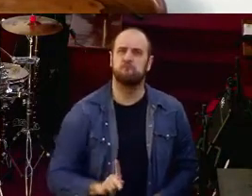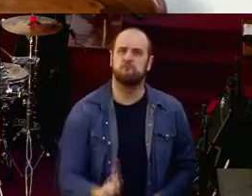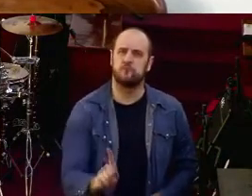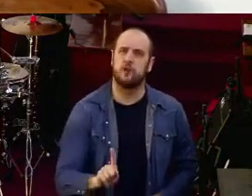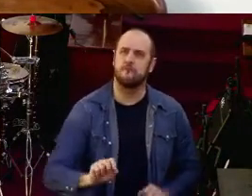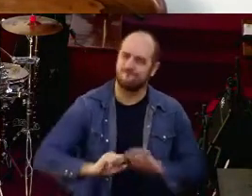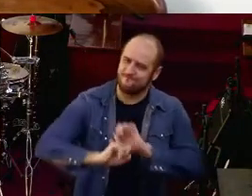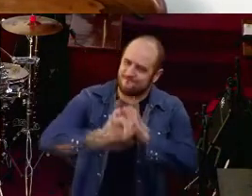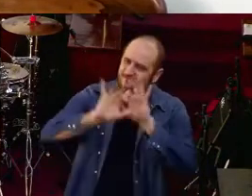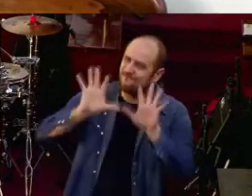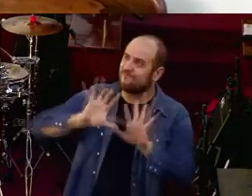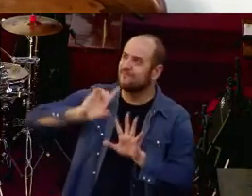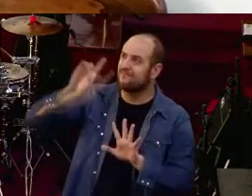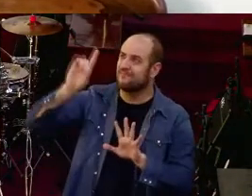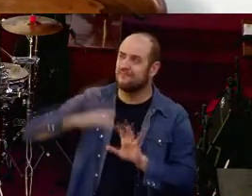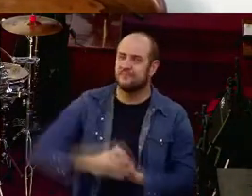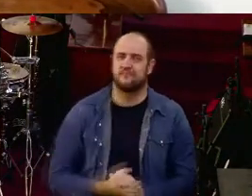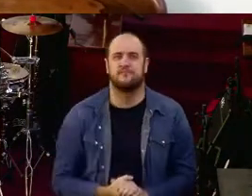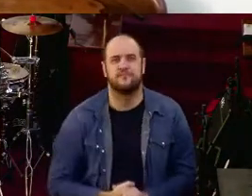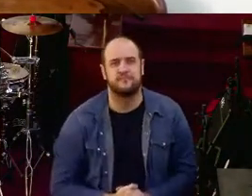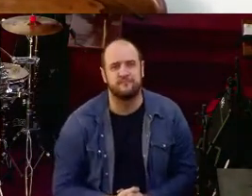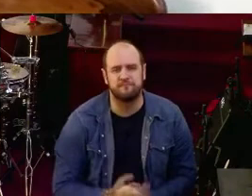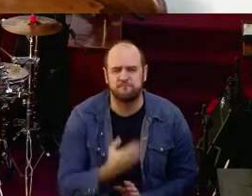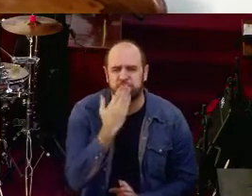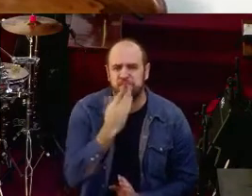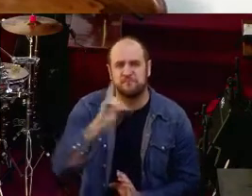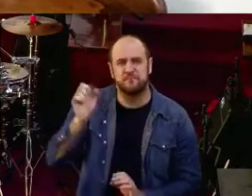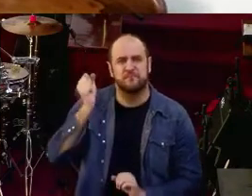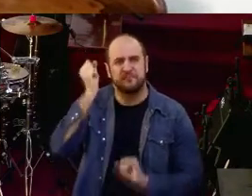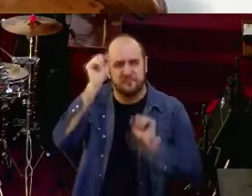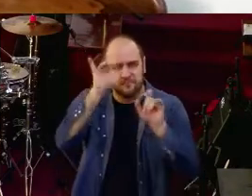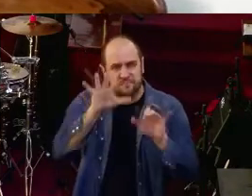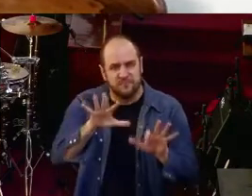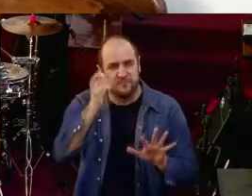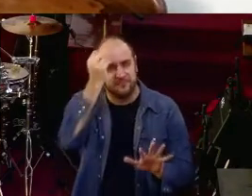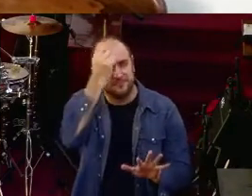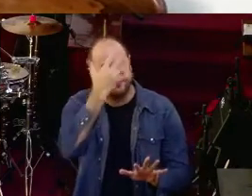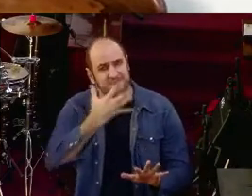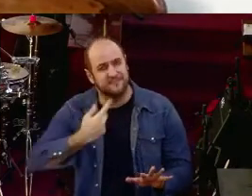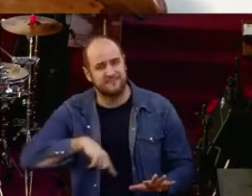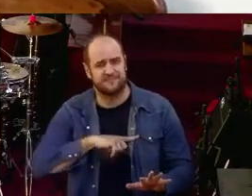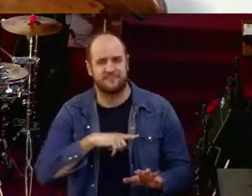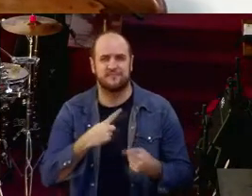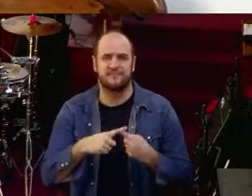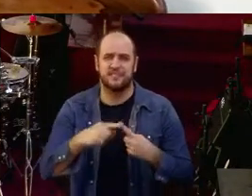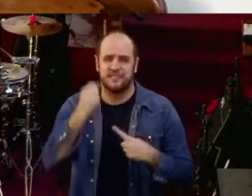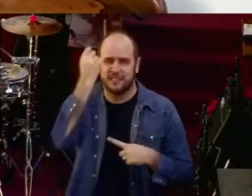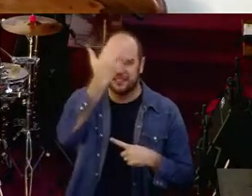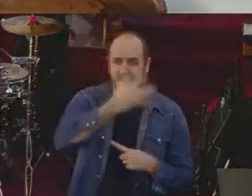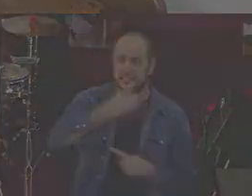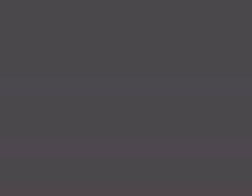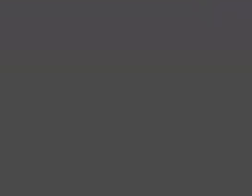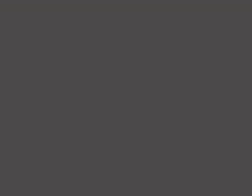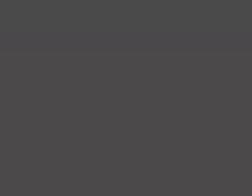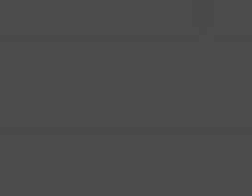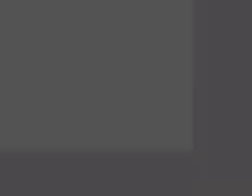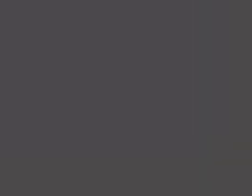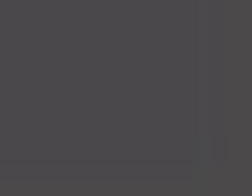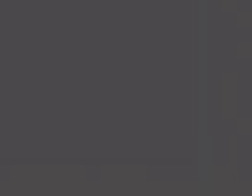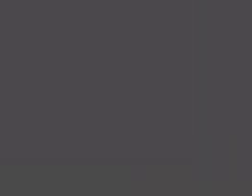de Deus. Que Ele nos abençoe e nos dê graça, porque é dessa graça que dependemos